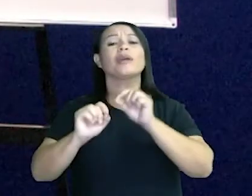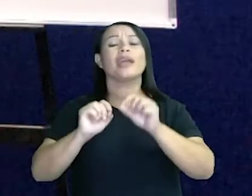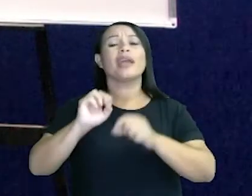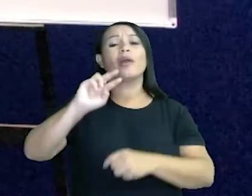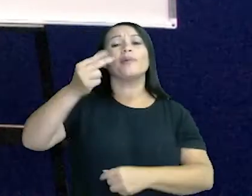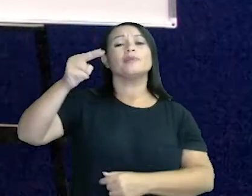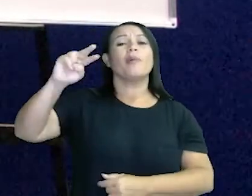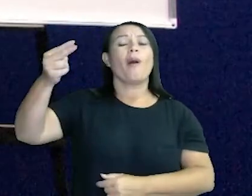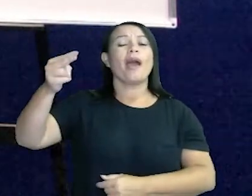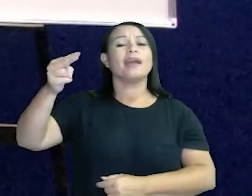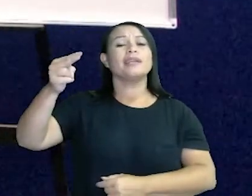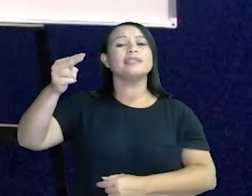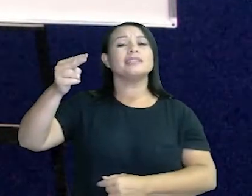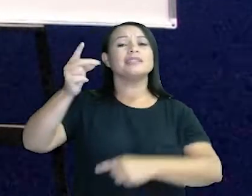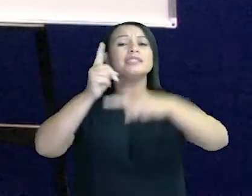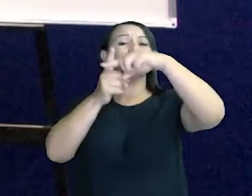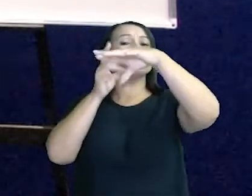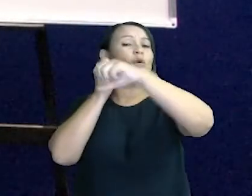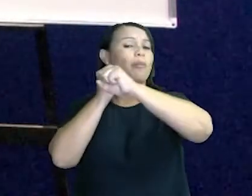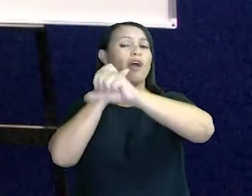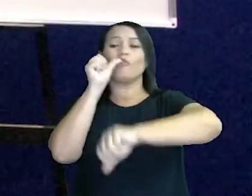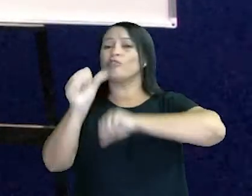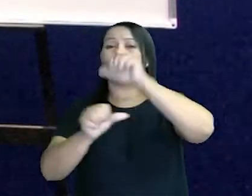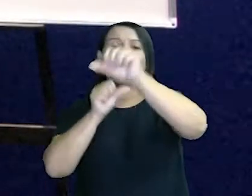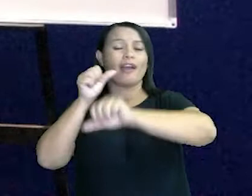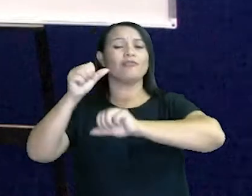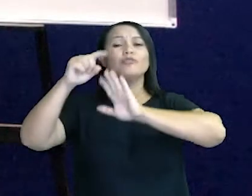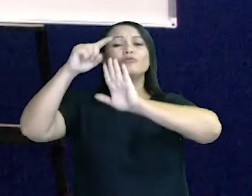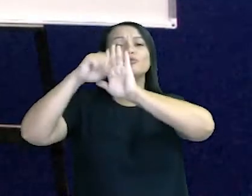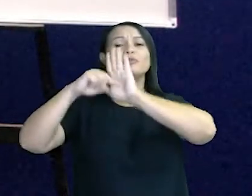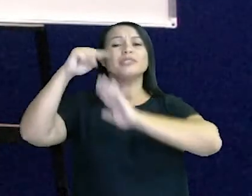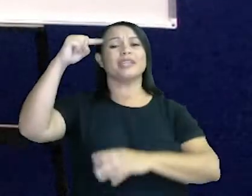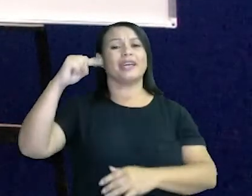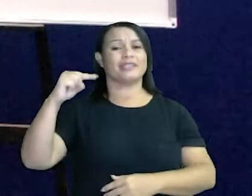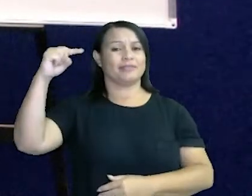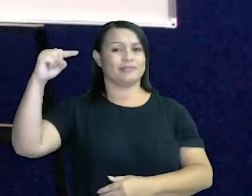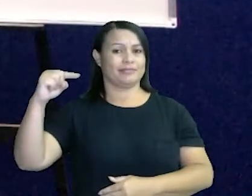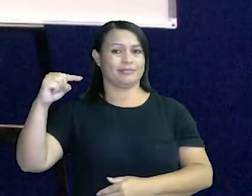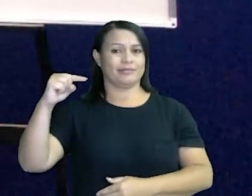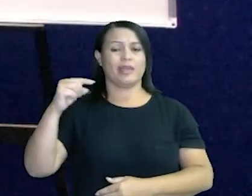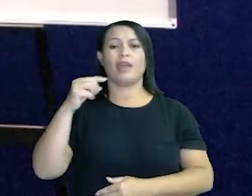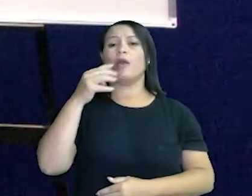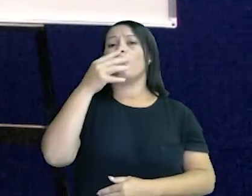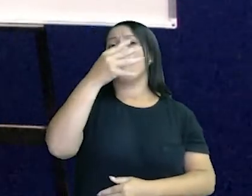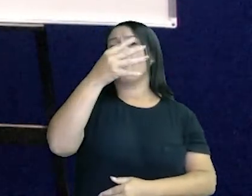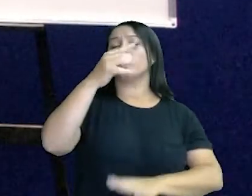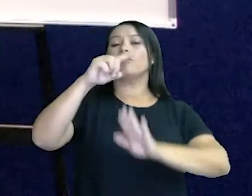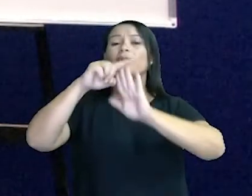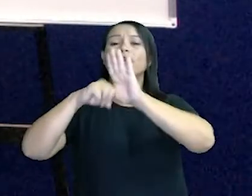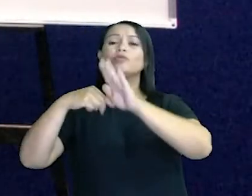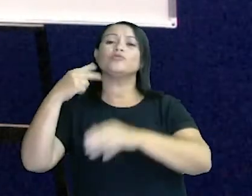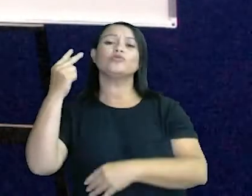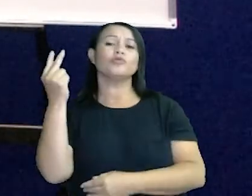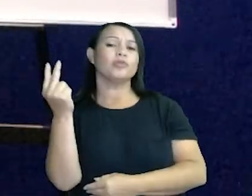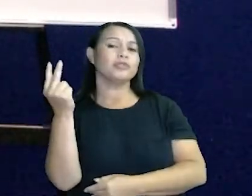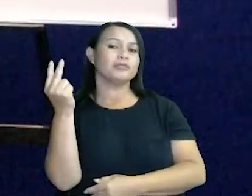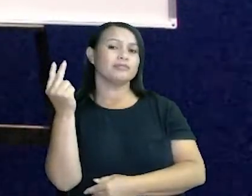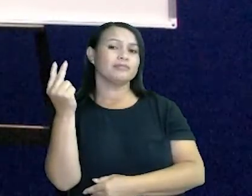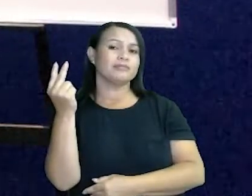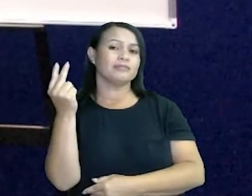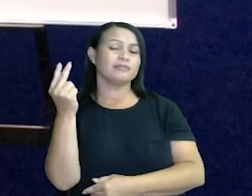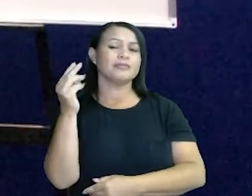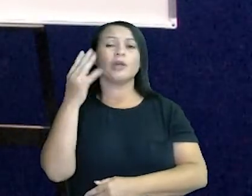expoente ao invés de somar vou fazer o contrário ou subtrair 4 -